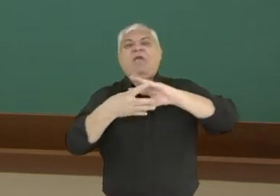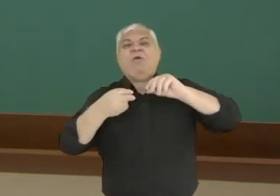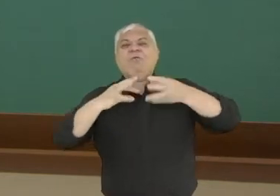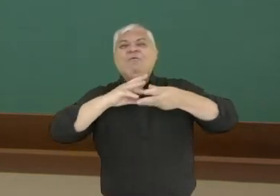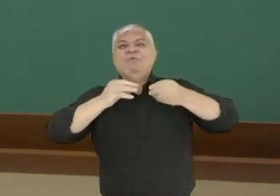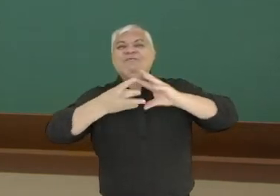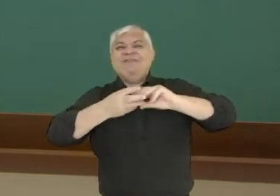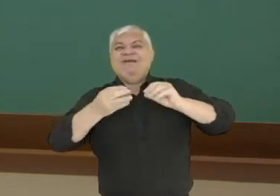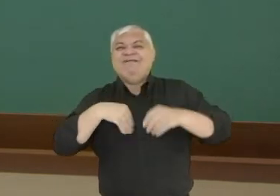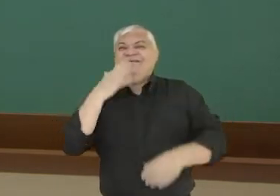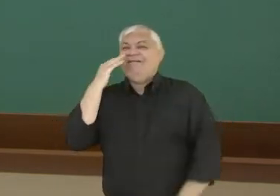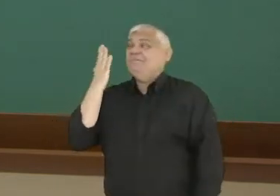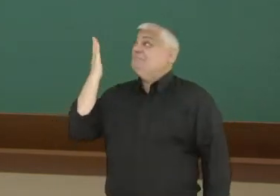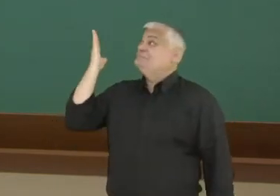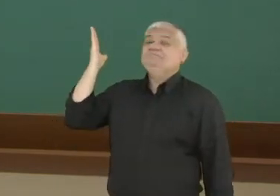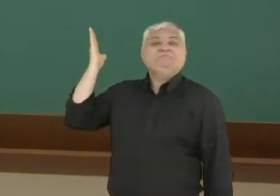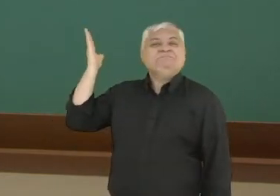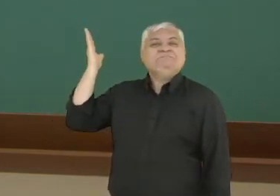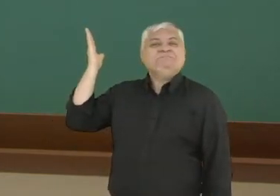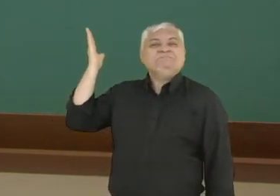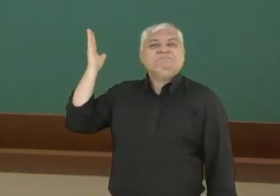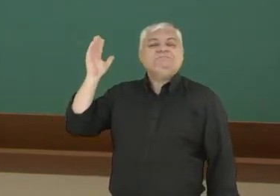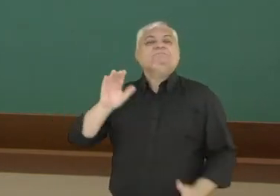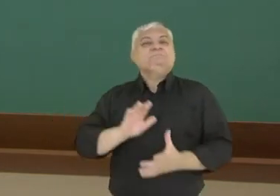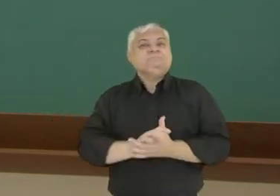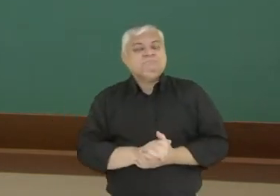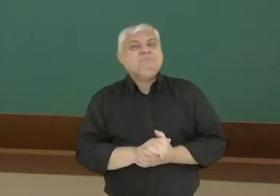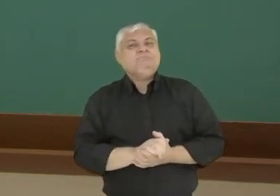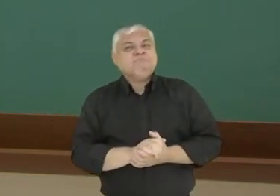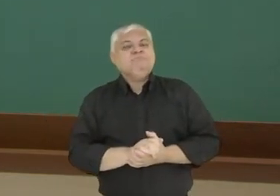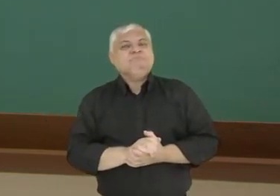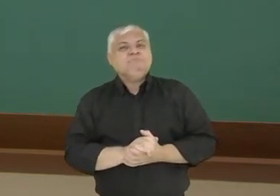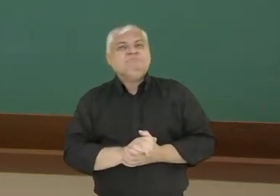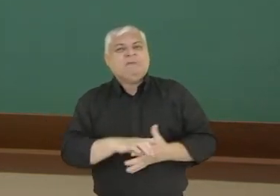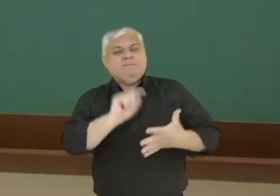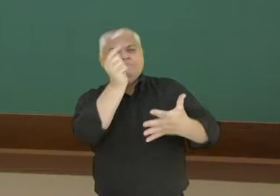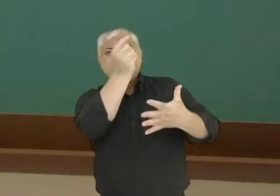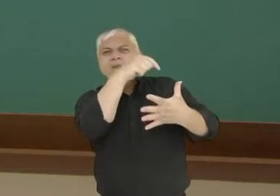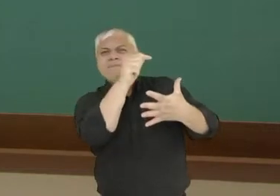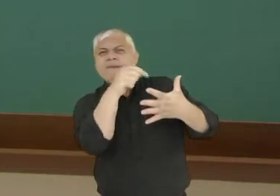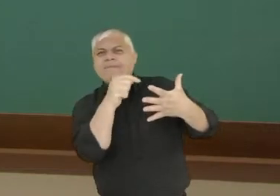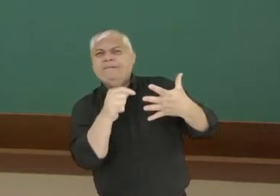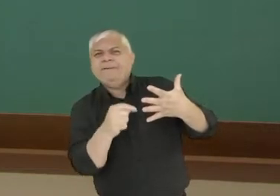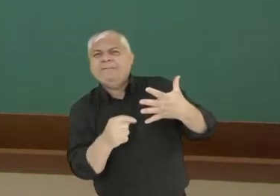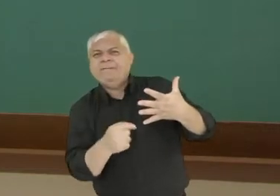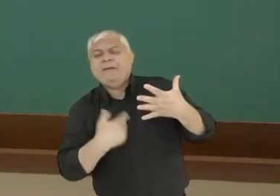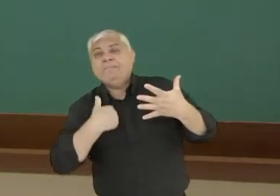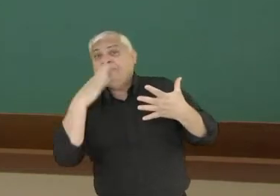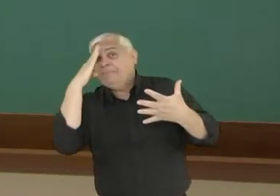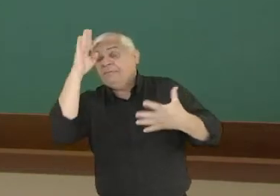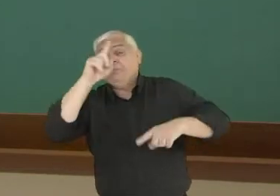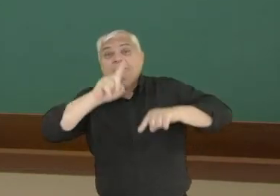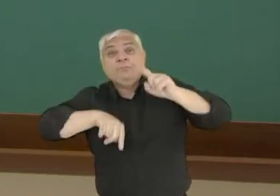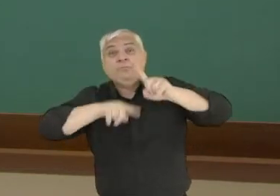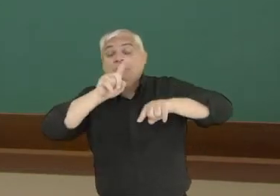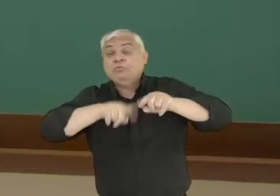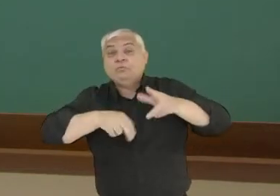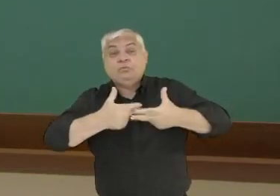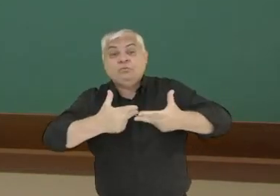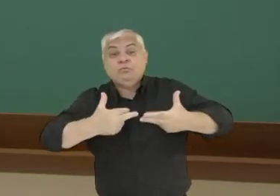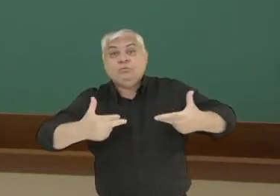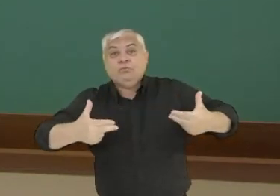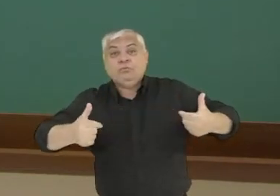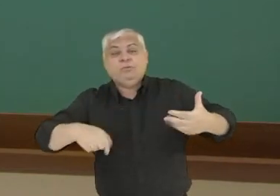algodão conforme a imagem que ao lado também ou seja entre os principais produtos da agropecuária da região